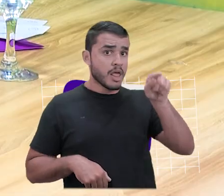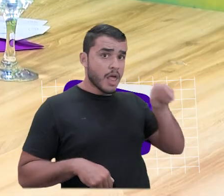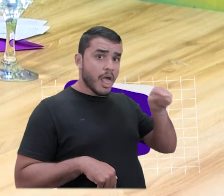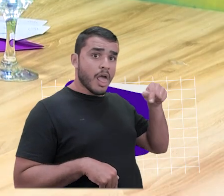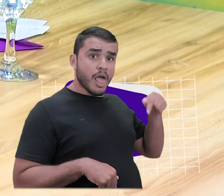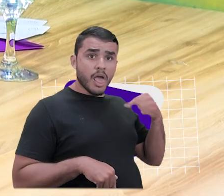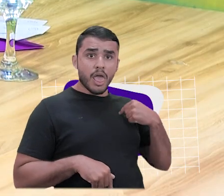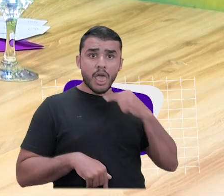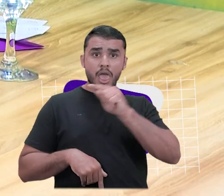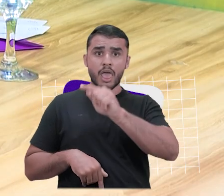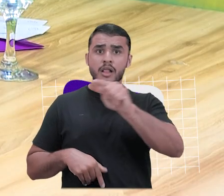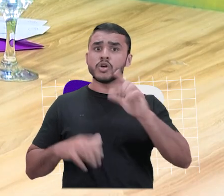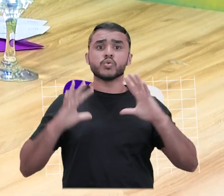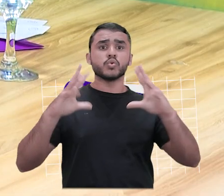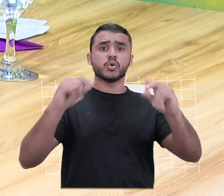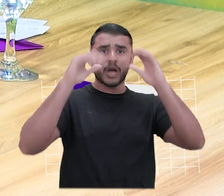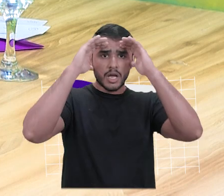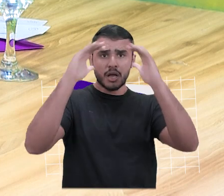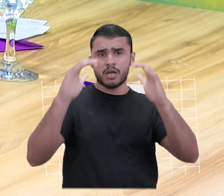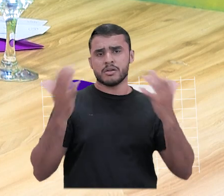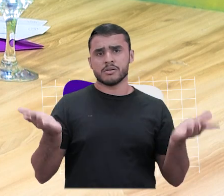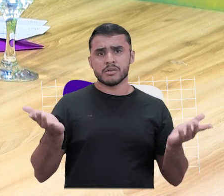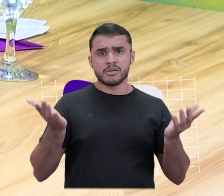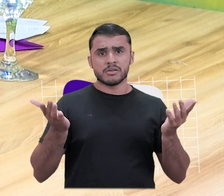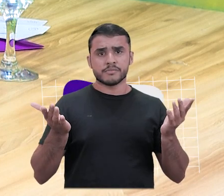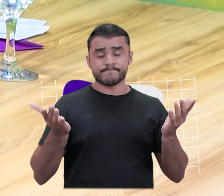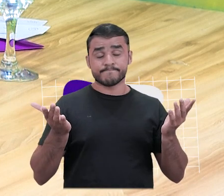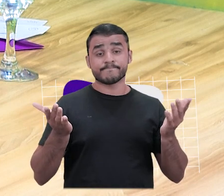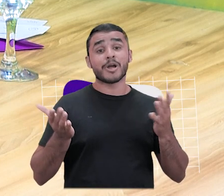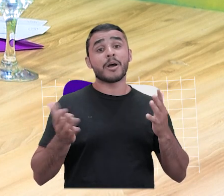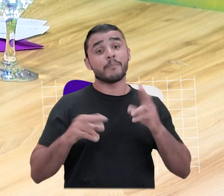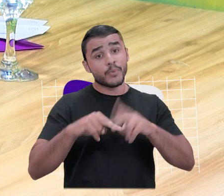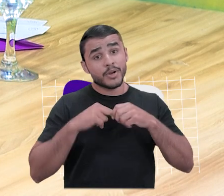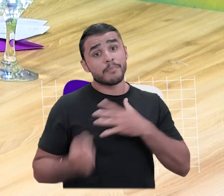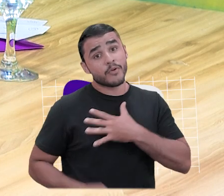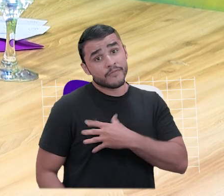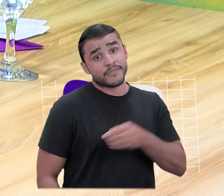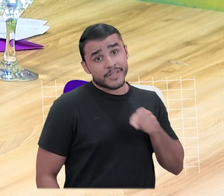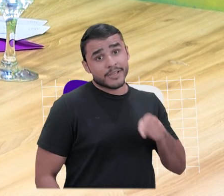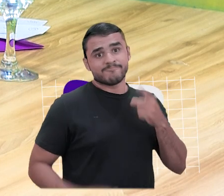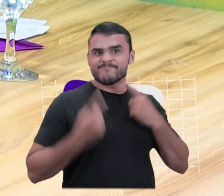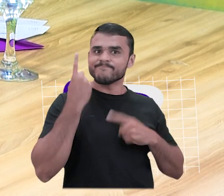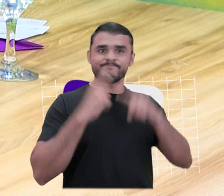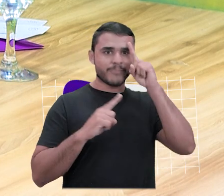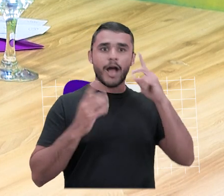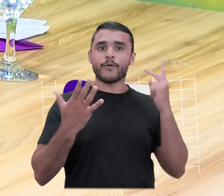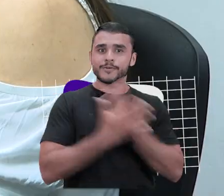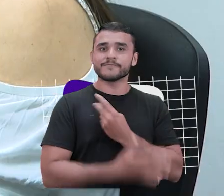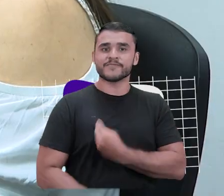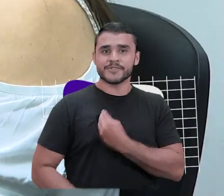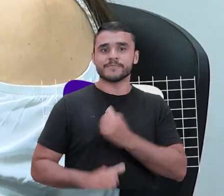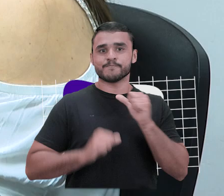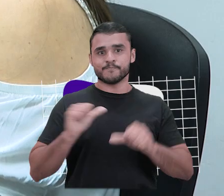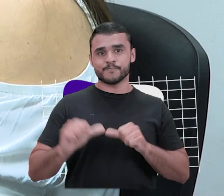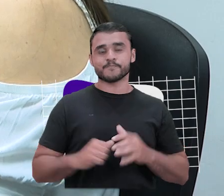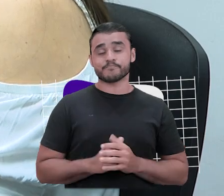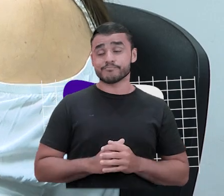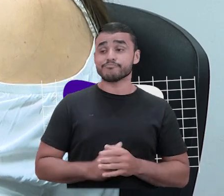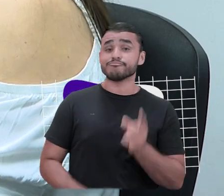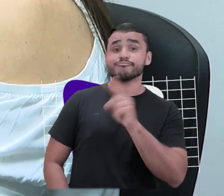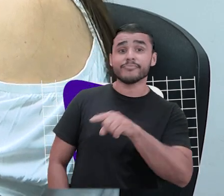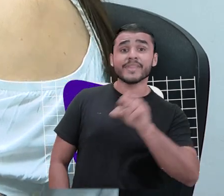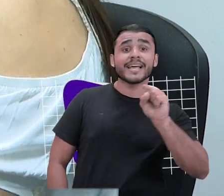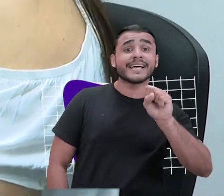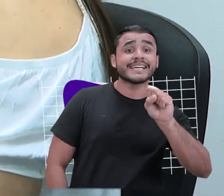nós. É verdade. Não ser invalidado. E a minha virada de chave foi justamente ele. E aí, sabe? Bom, não sei se